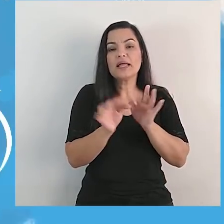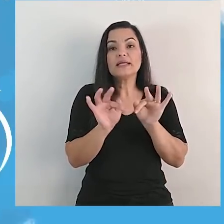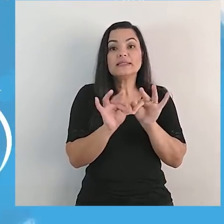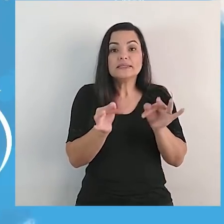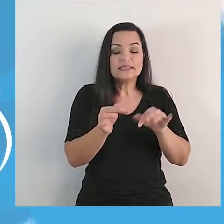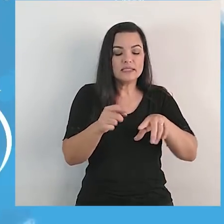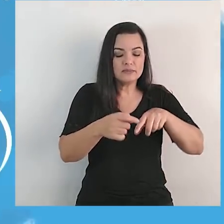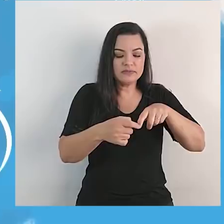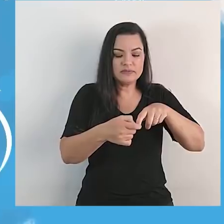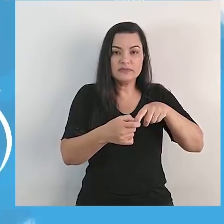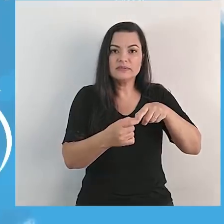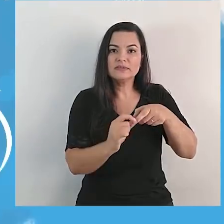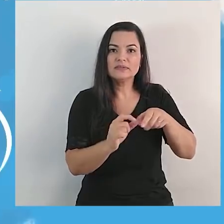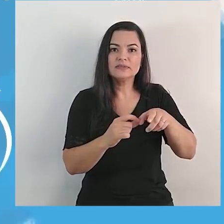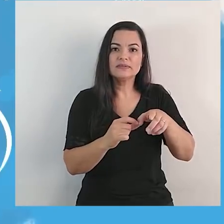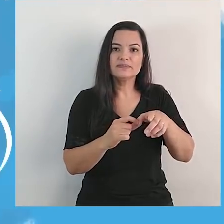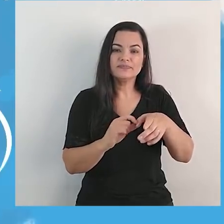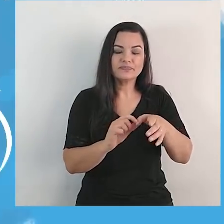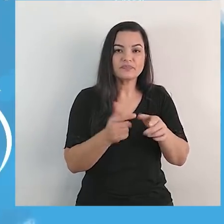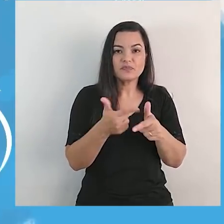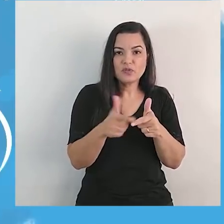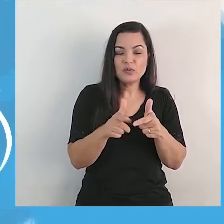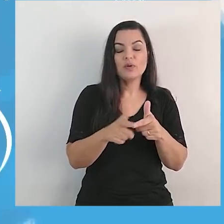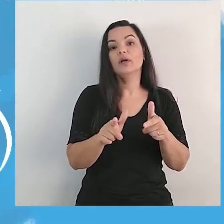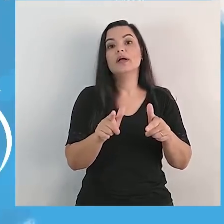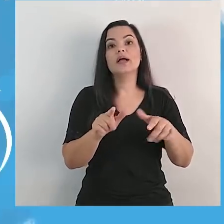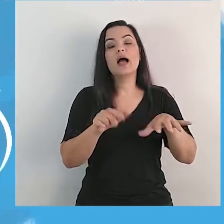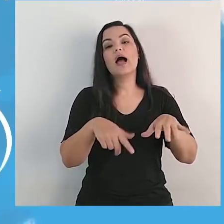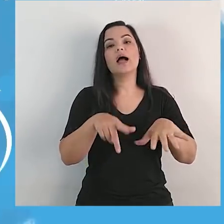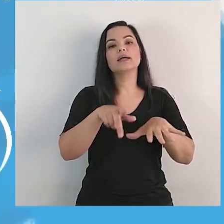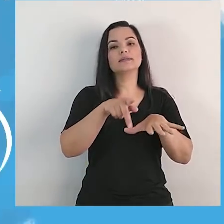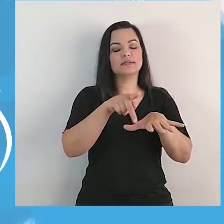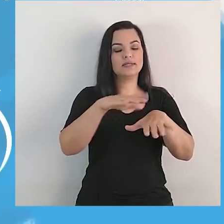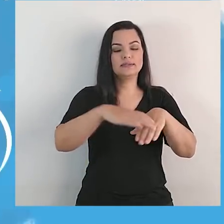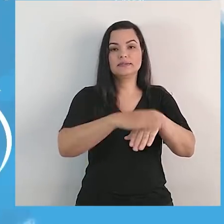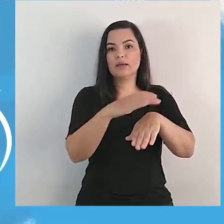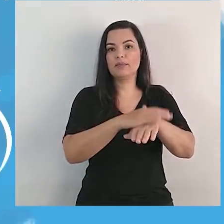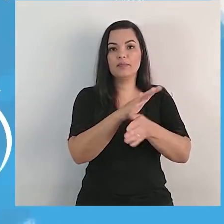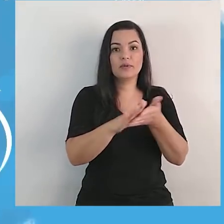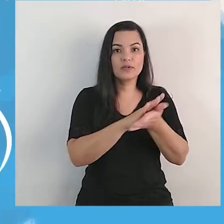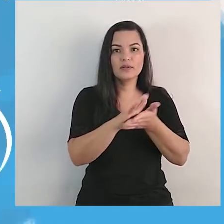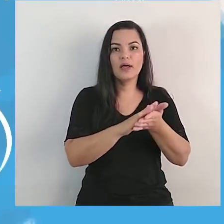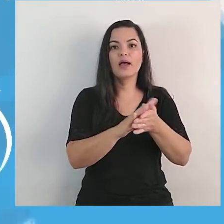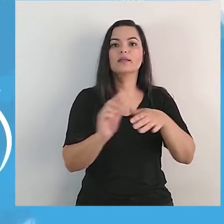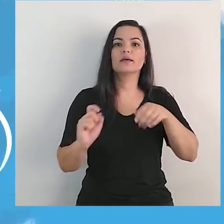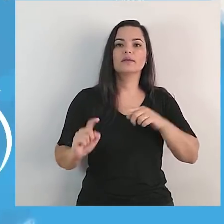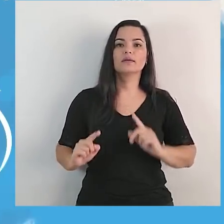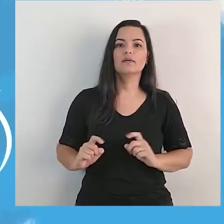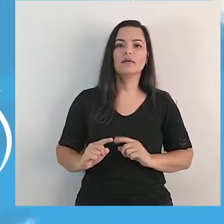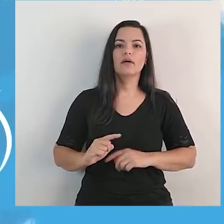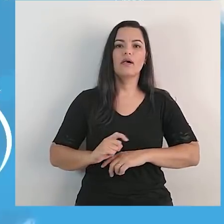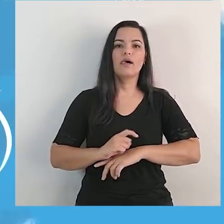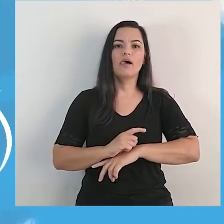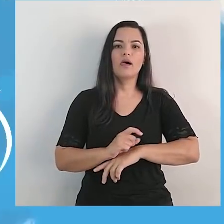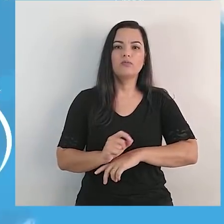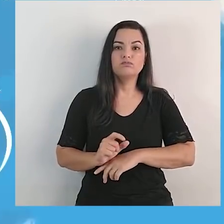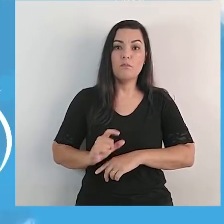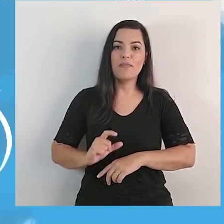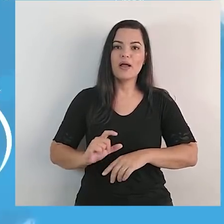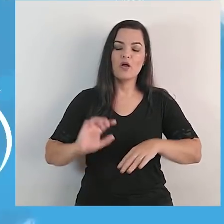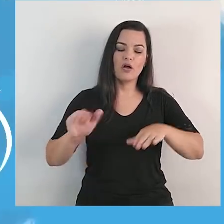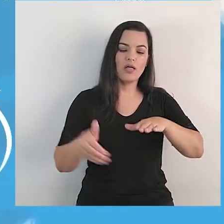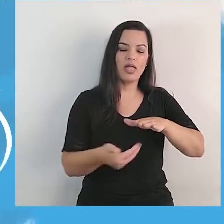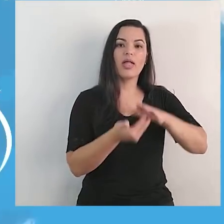ali descalças, descuidadas, essas cercárias entram no corpo dessa